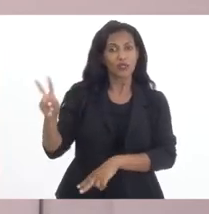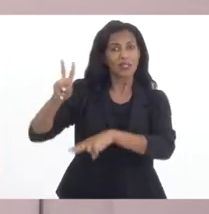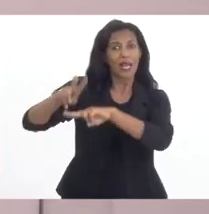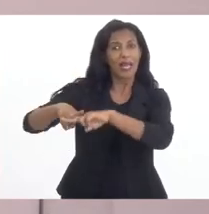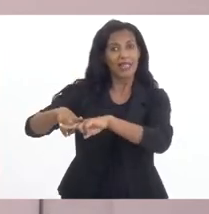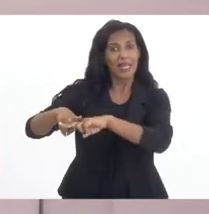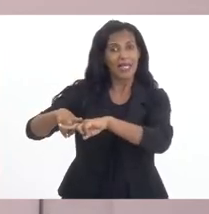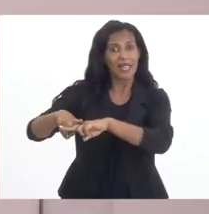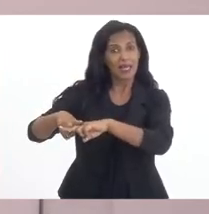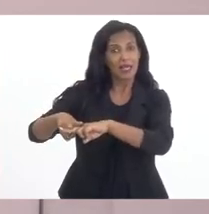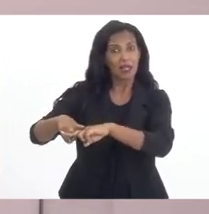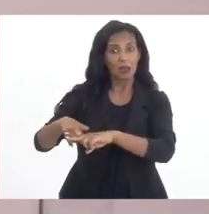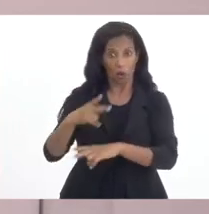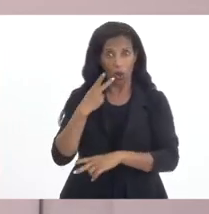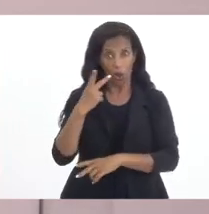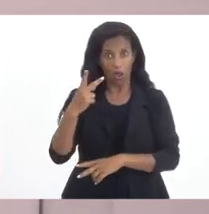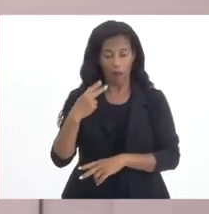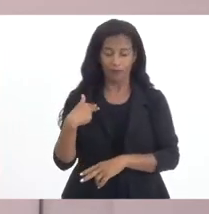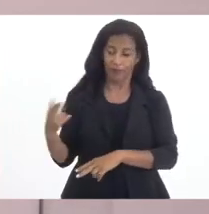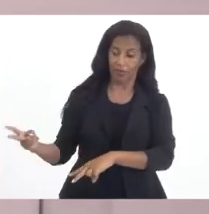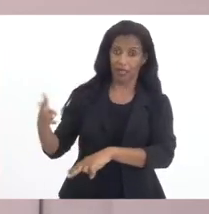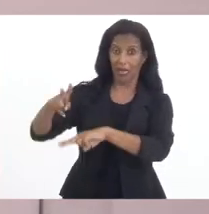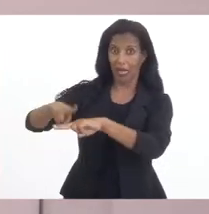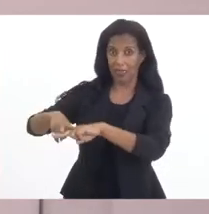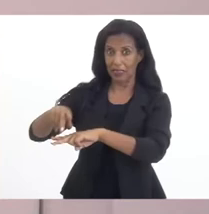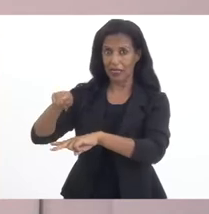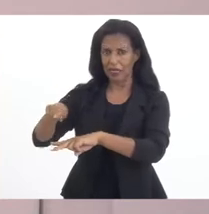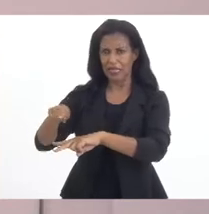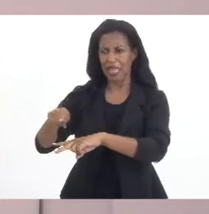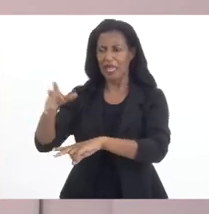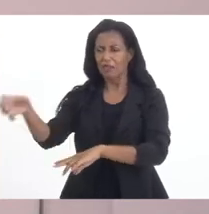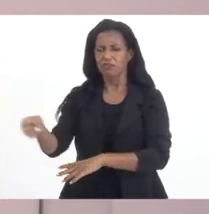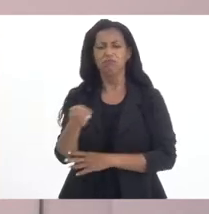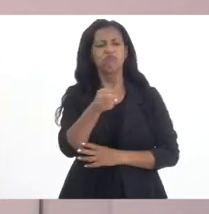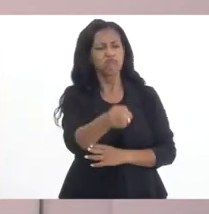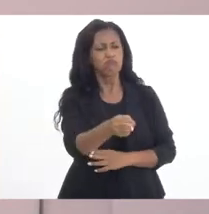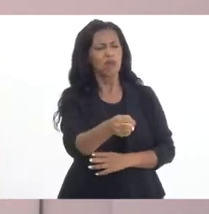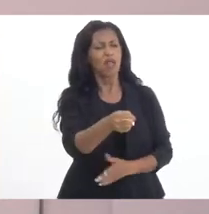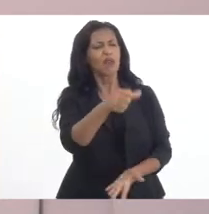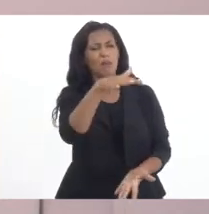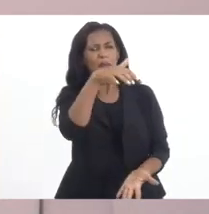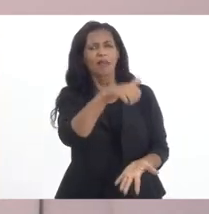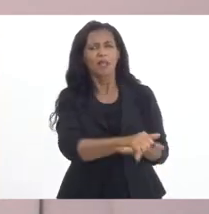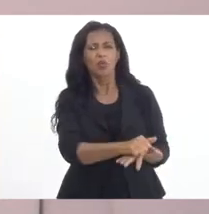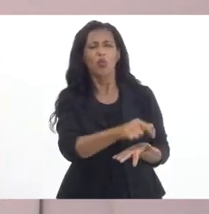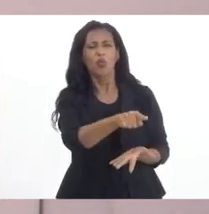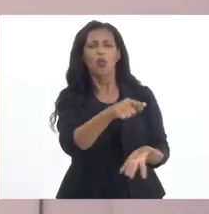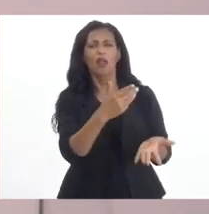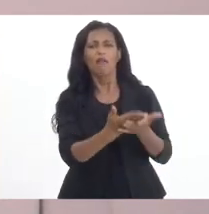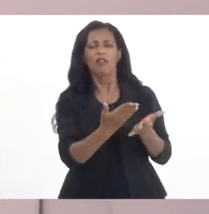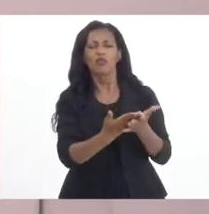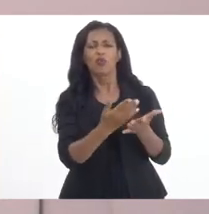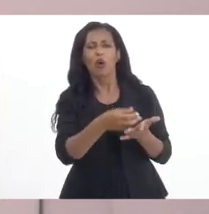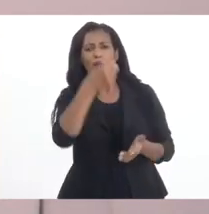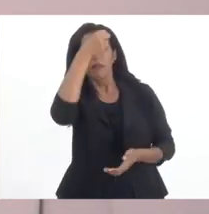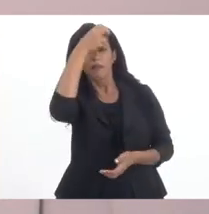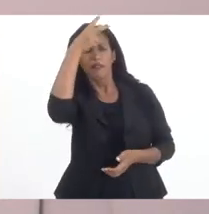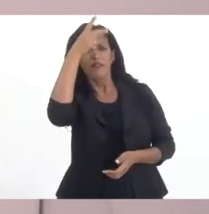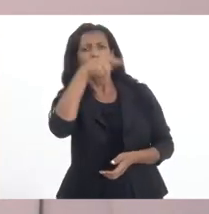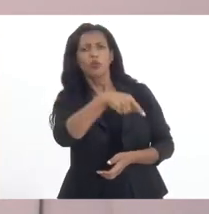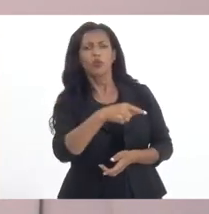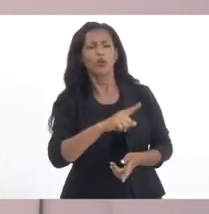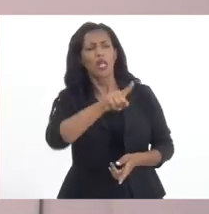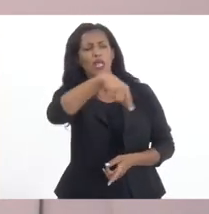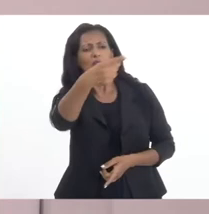cadeia. Olha só, tirou da cadeia, me matriculou na escola Antonino Ramos Freire, que você construiu. Depois você me matriculou